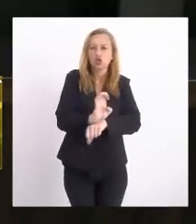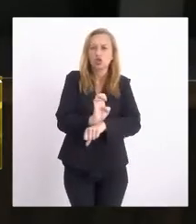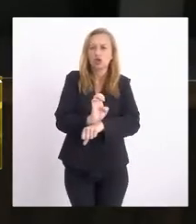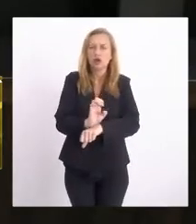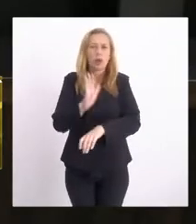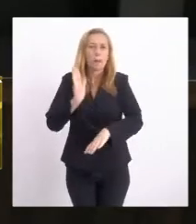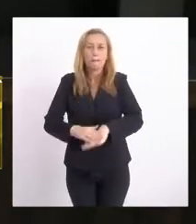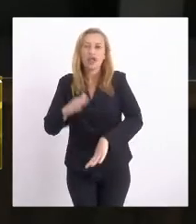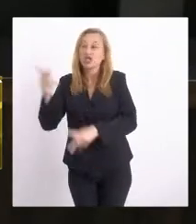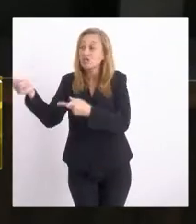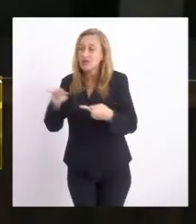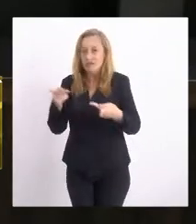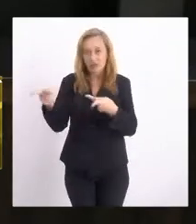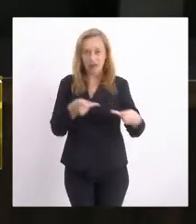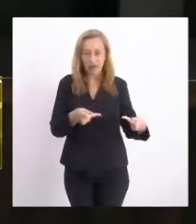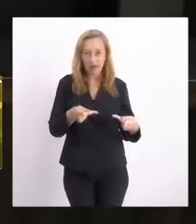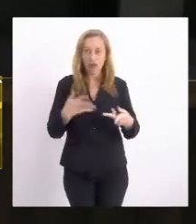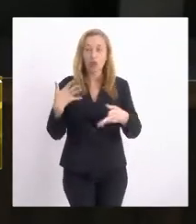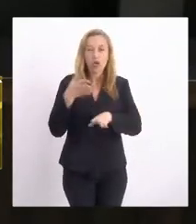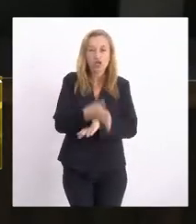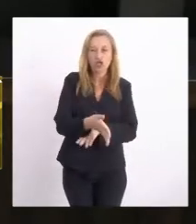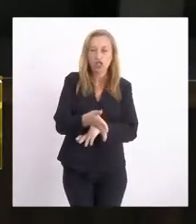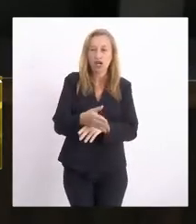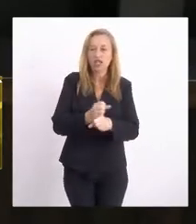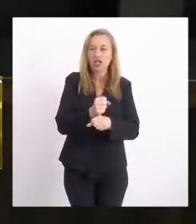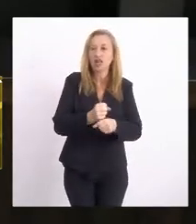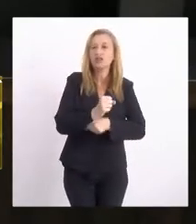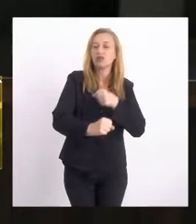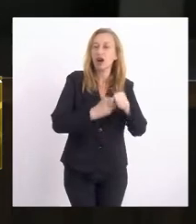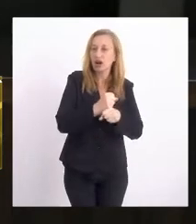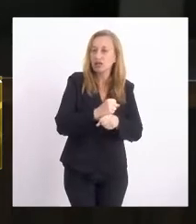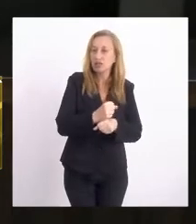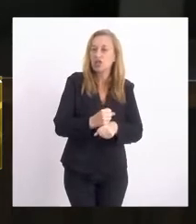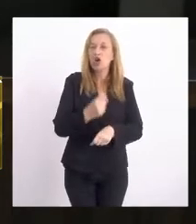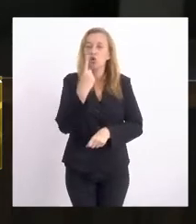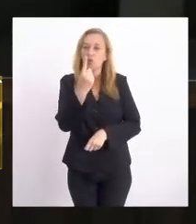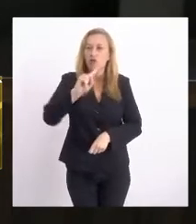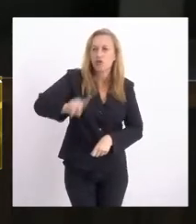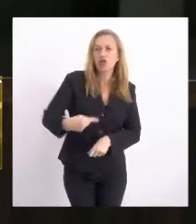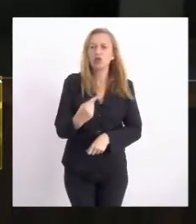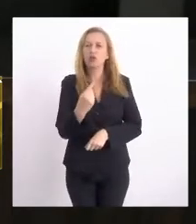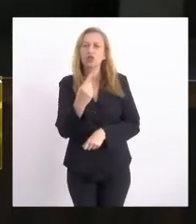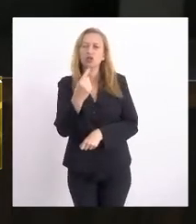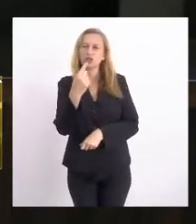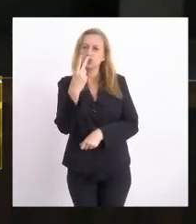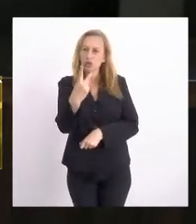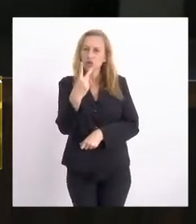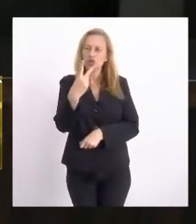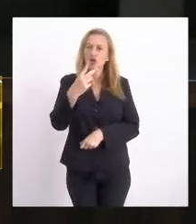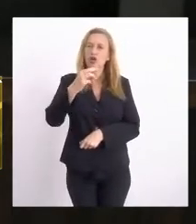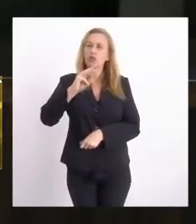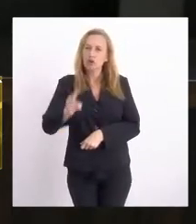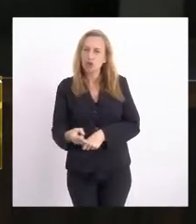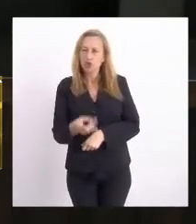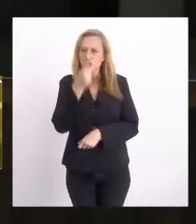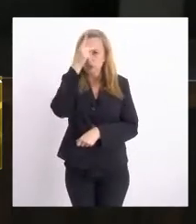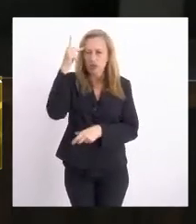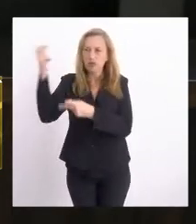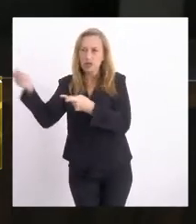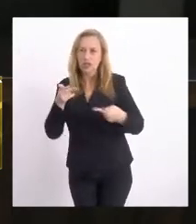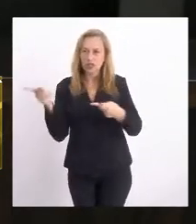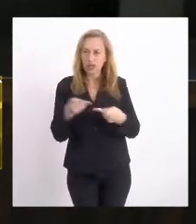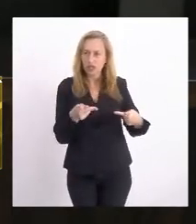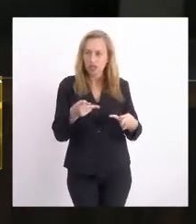mais visitado com a chegada anual de mais de 1,2 milhões de turistas ou